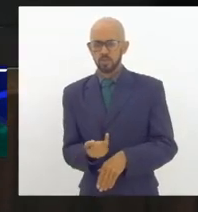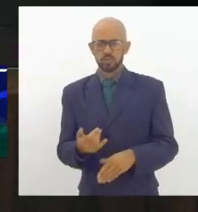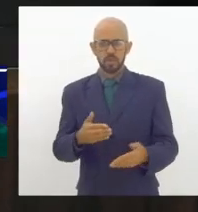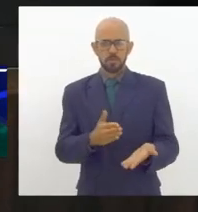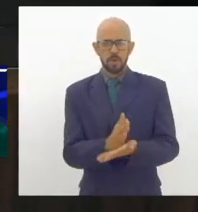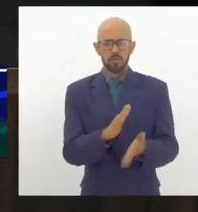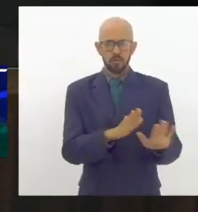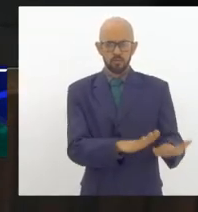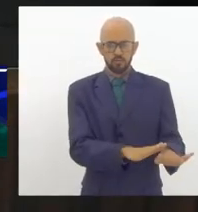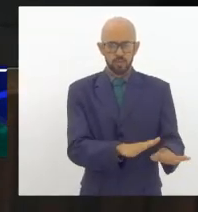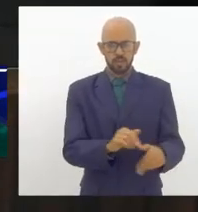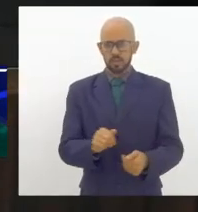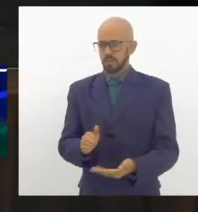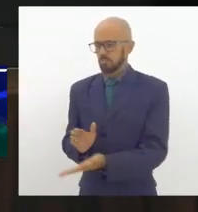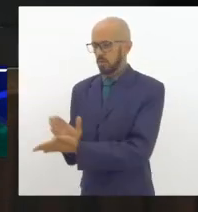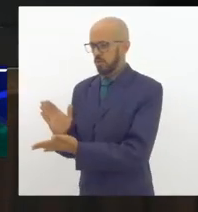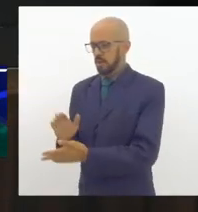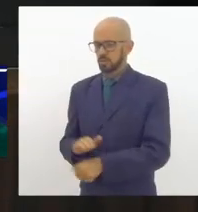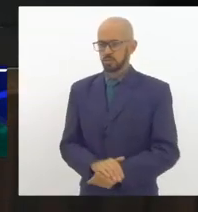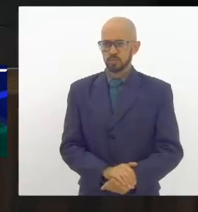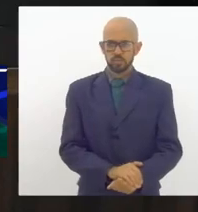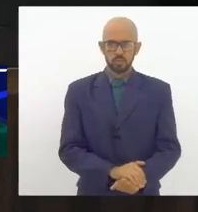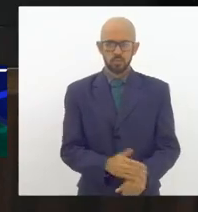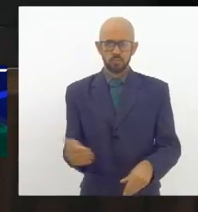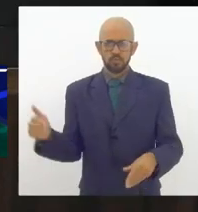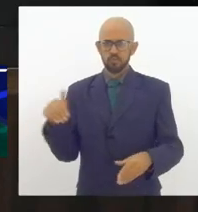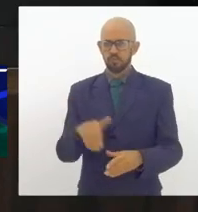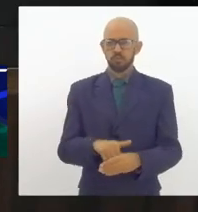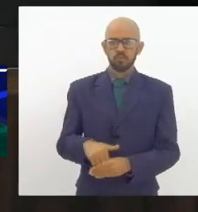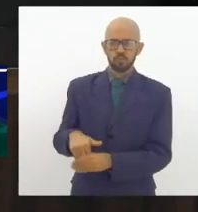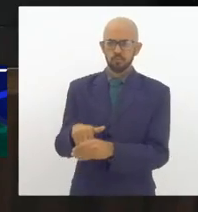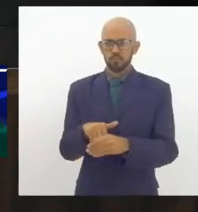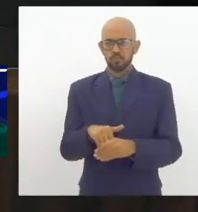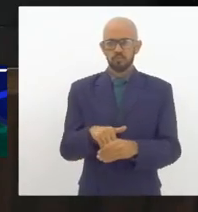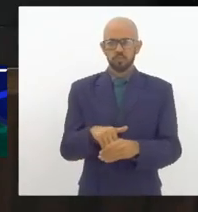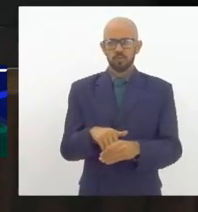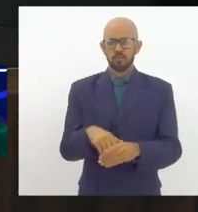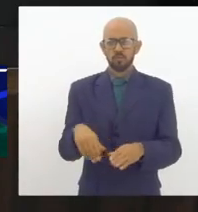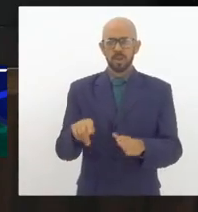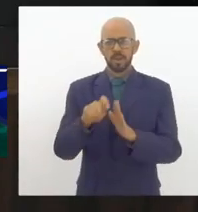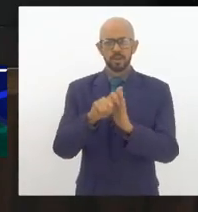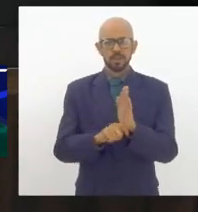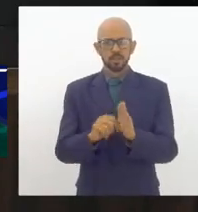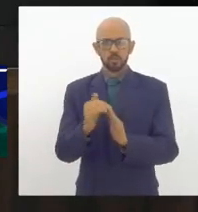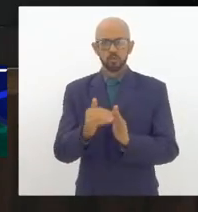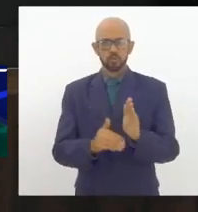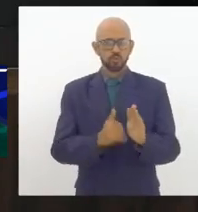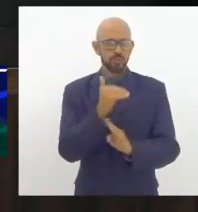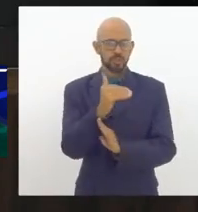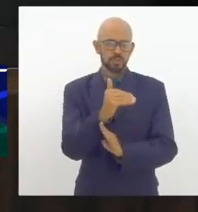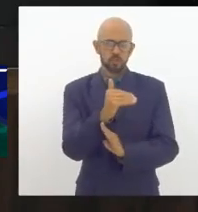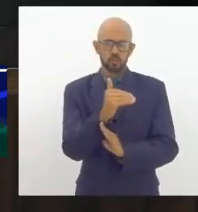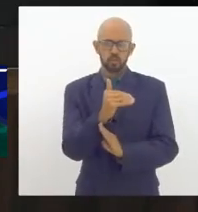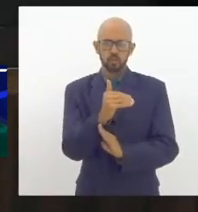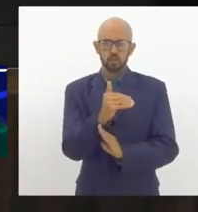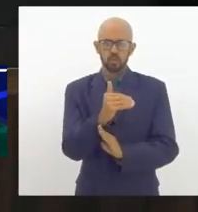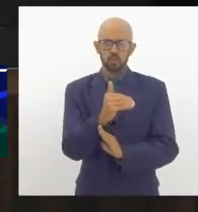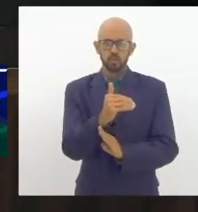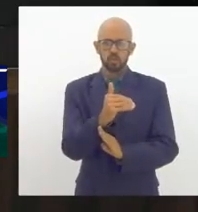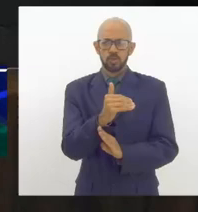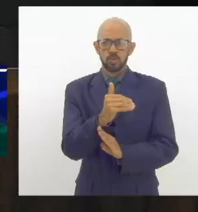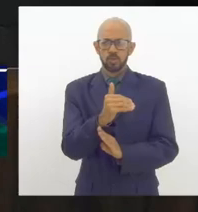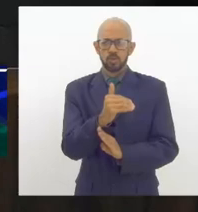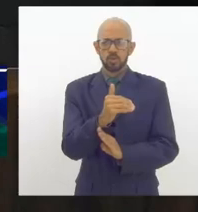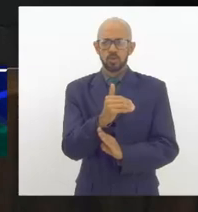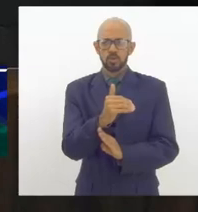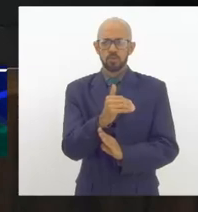estão aprovar em volta é vai redação do vencido direto porque ela subiu imprimiu Então vai